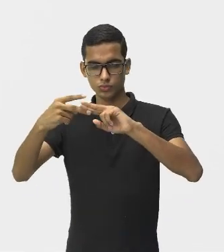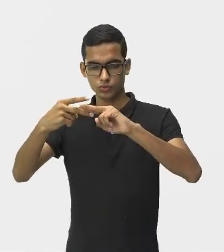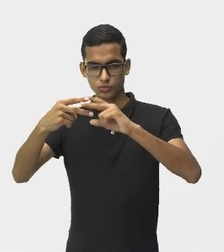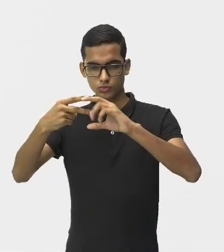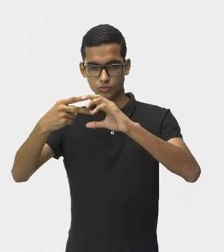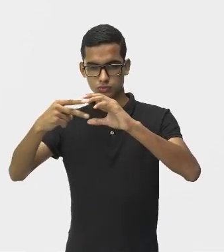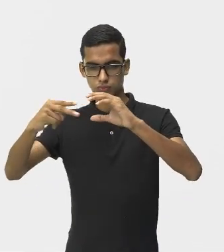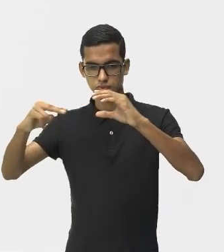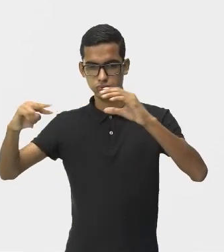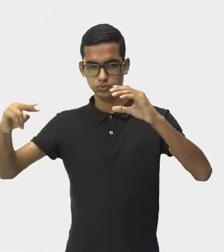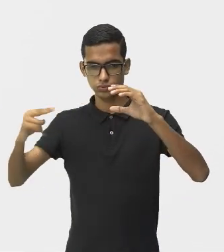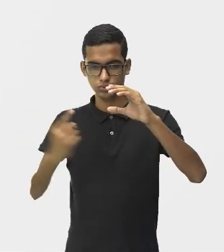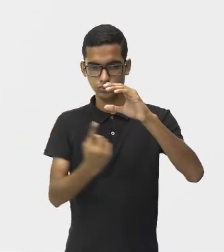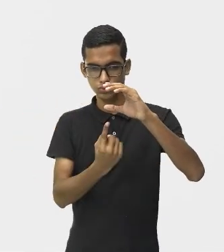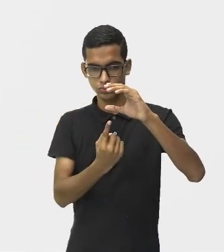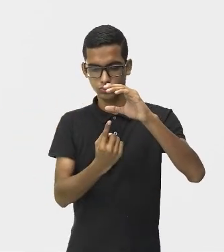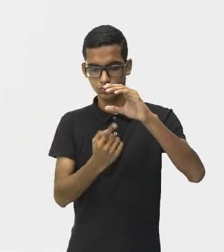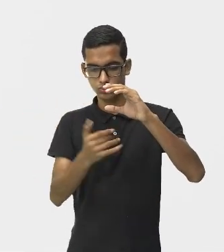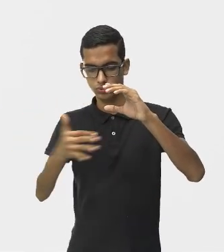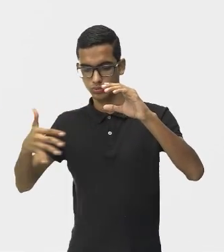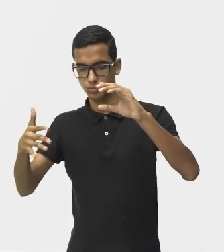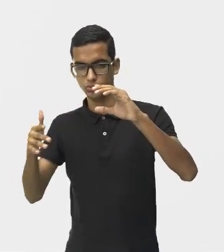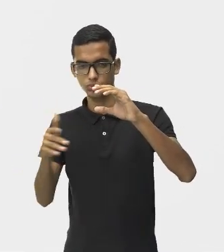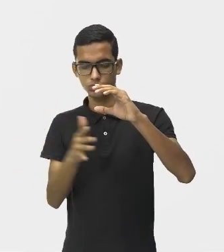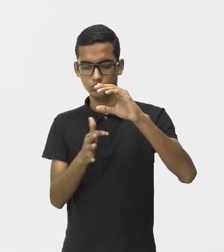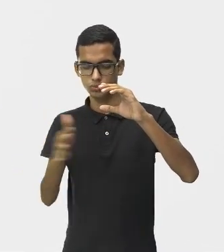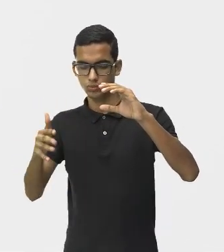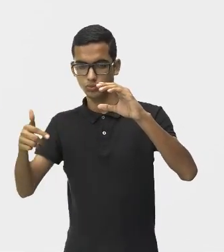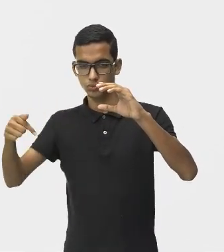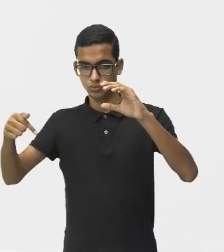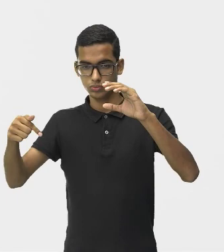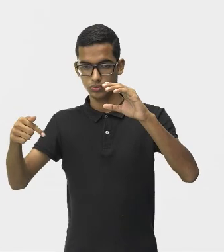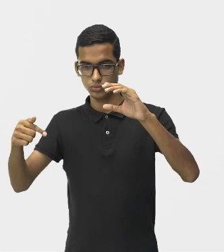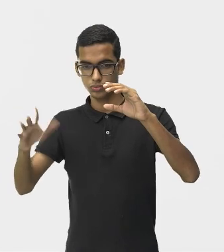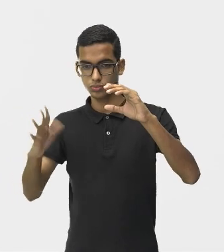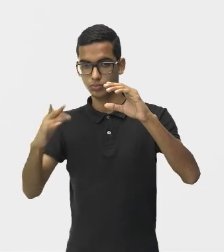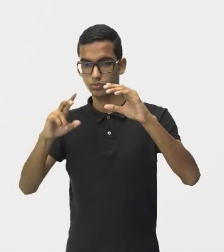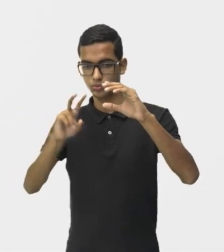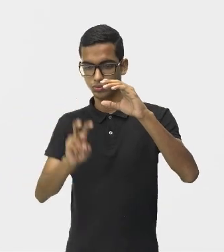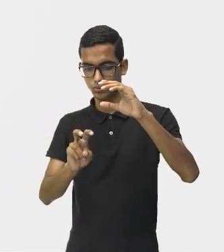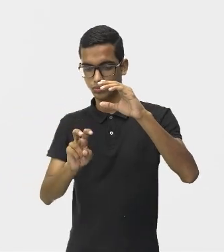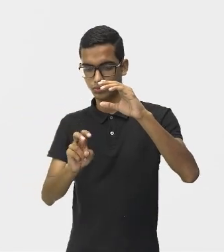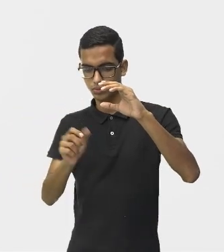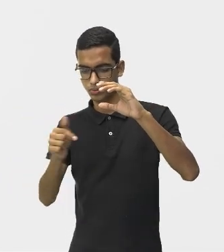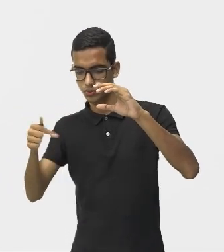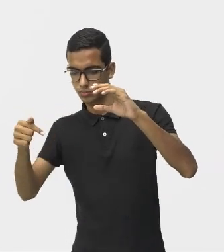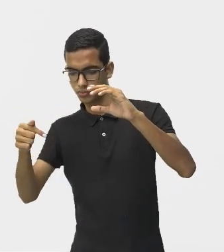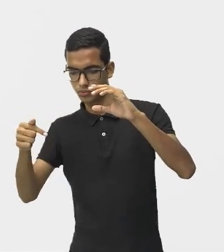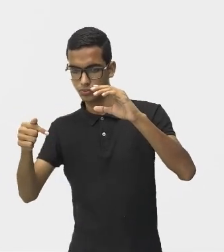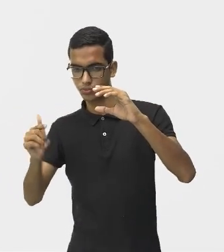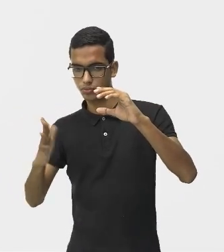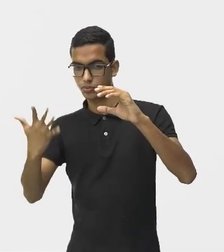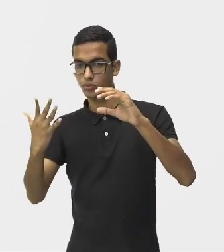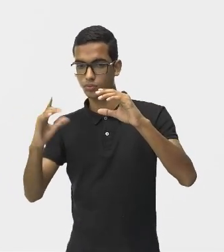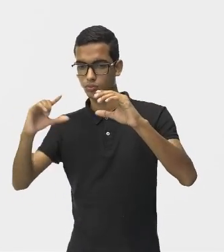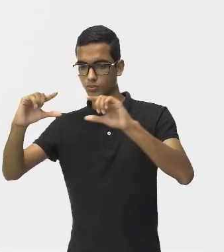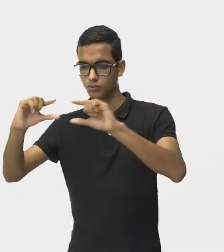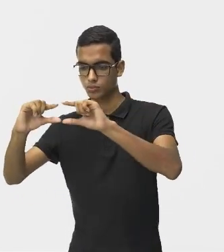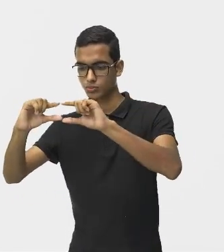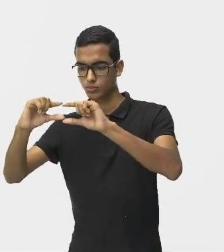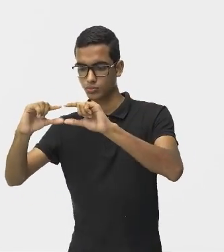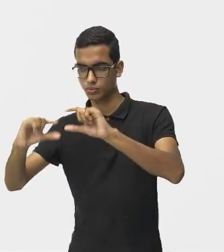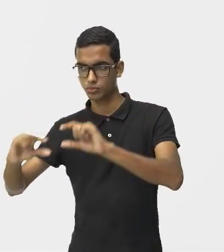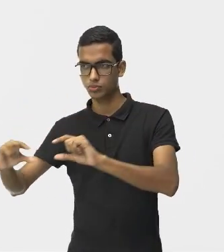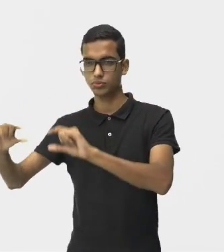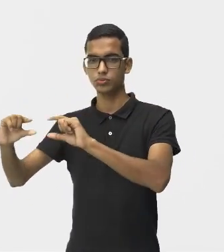observa abaixo, logo depois dessa quebra do par de cromossomos? A gente observa aqui, ó, que